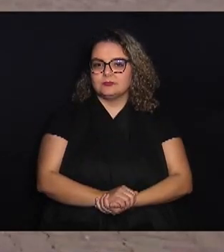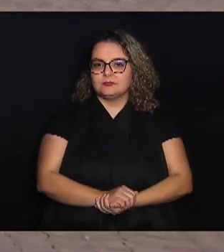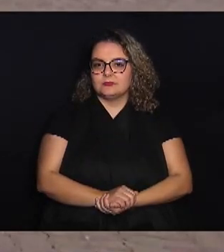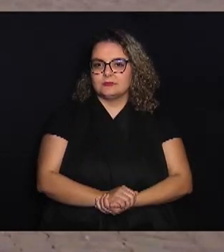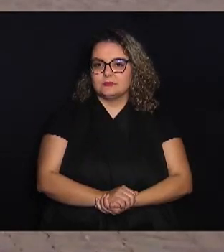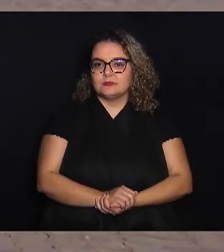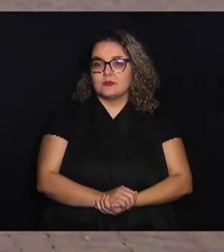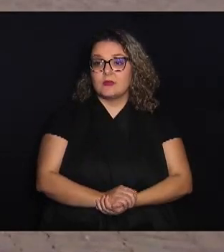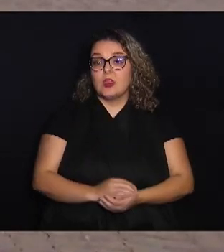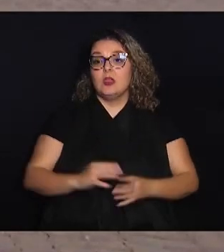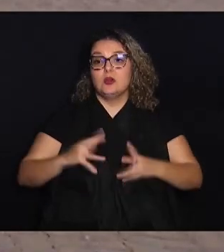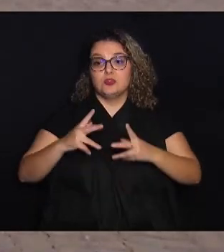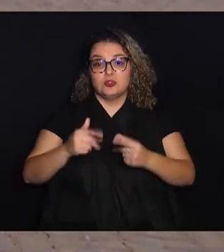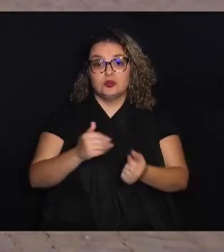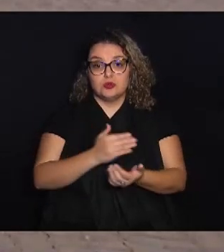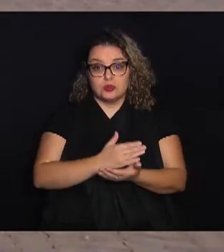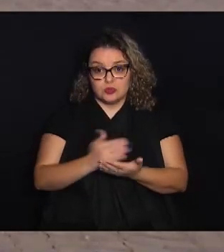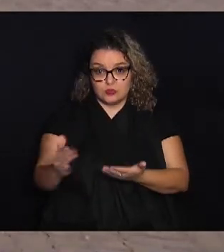Já tinha toda a